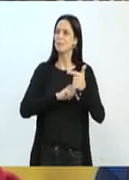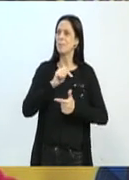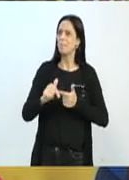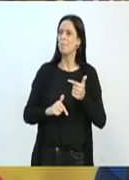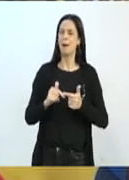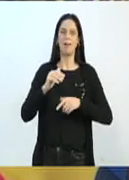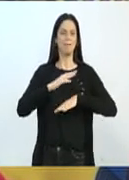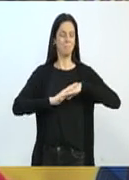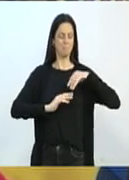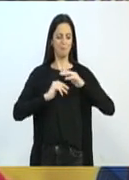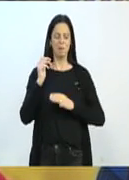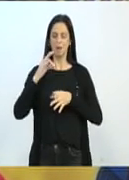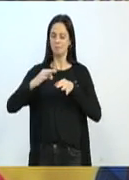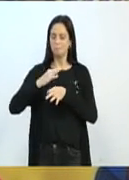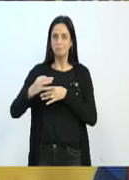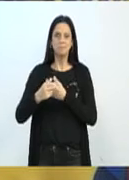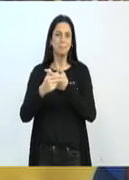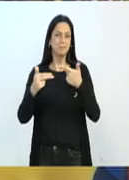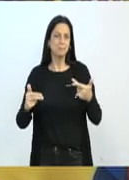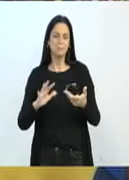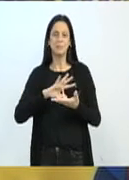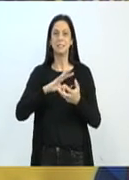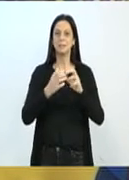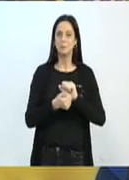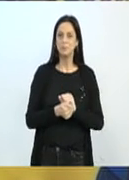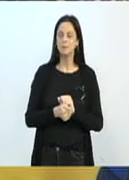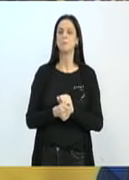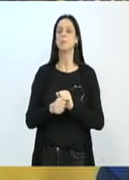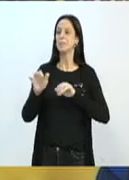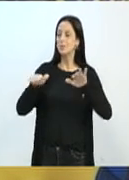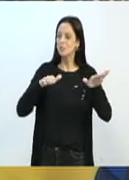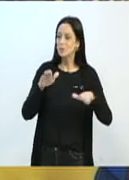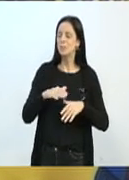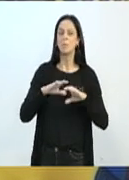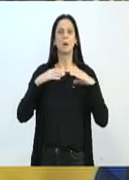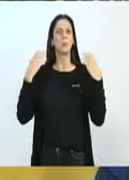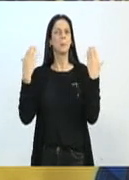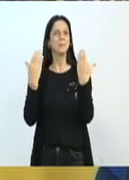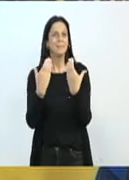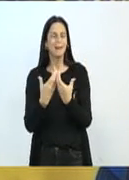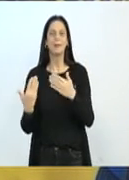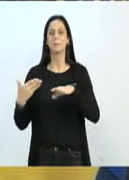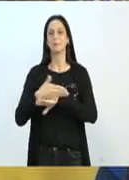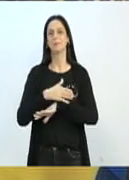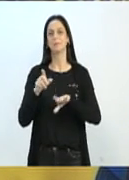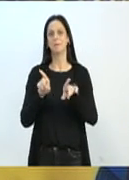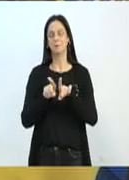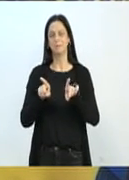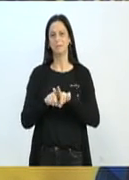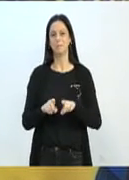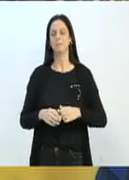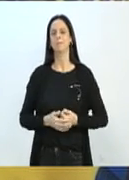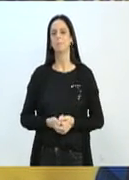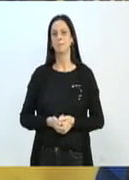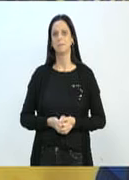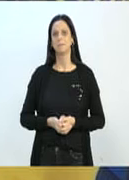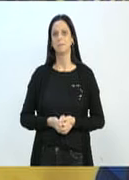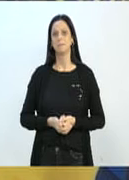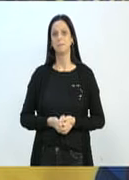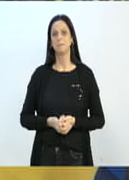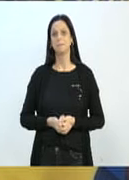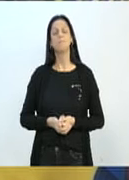manuais e que envolve toda nossa comunidade através dos clubes de mães a pro família Eu